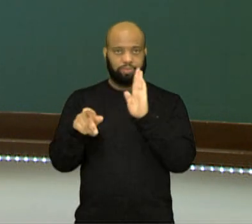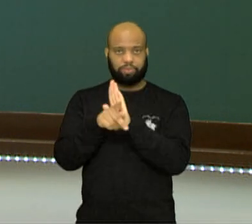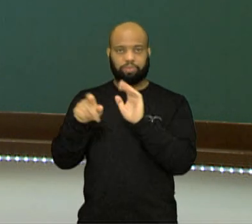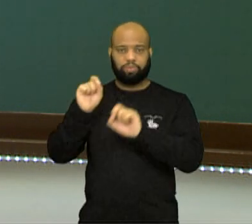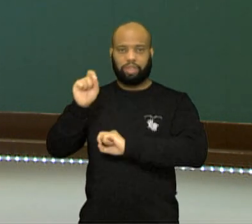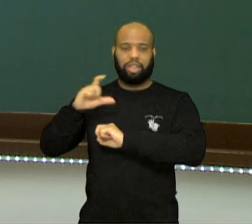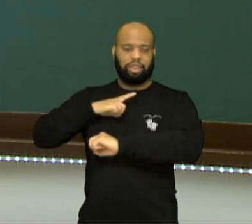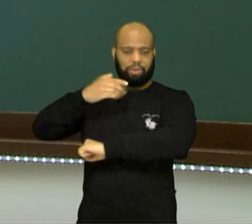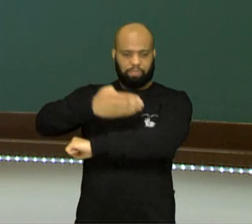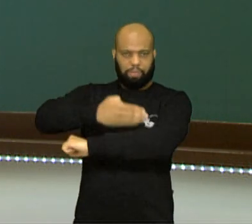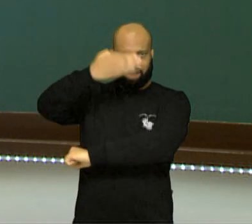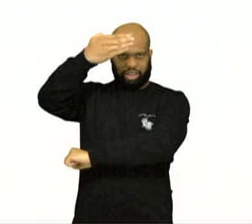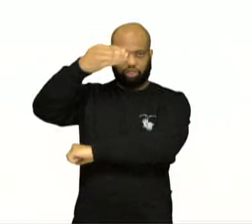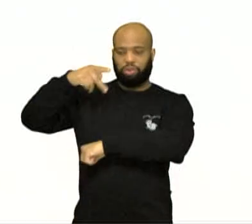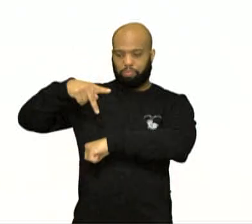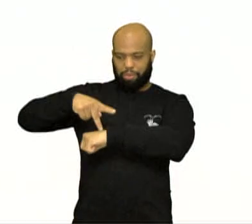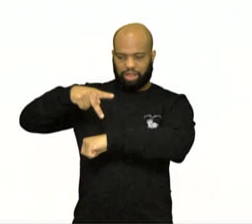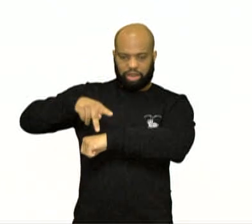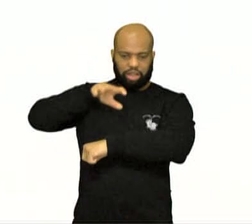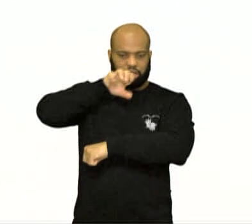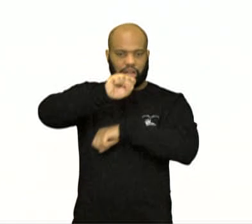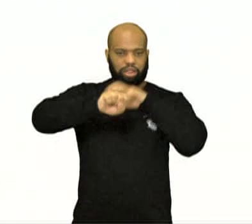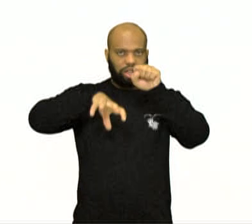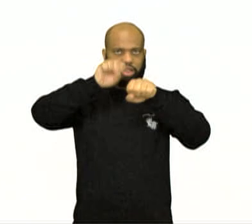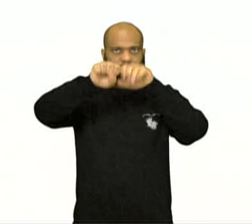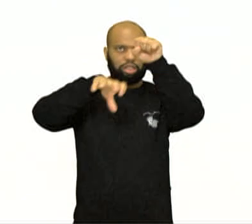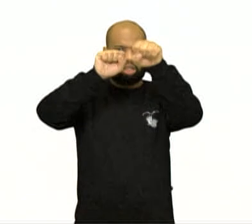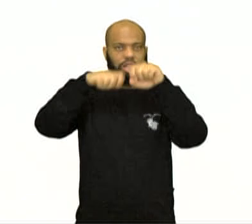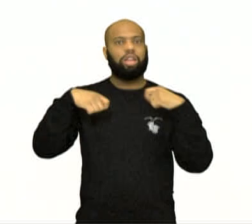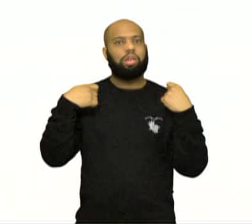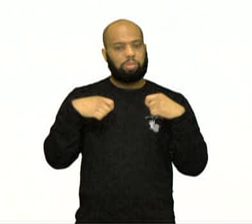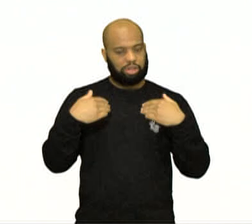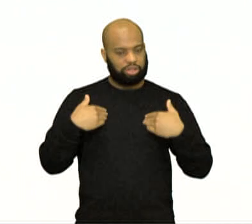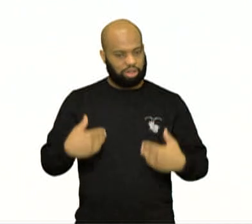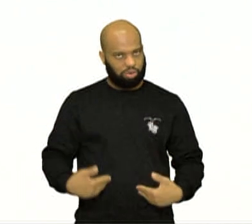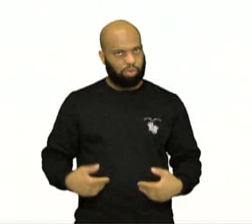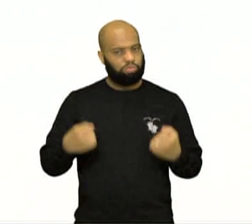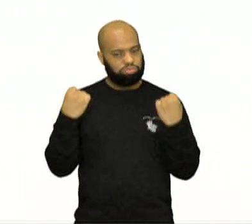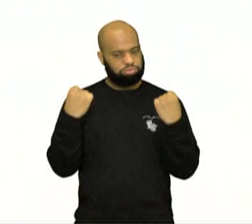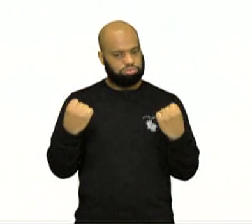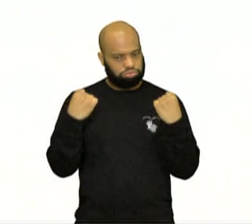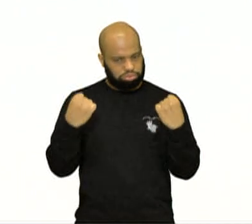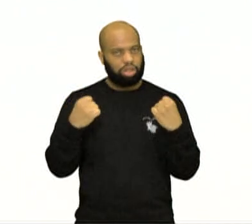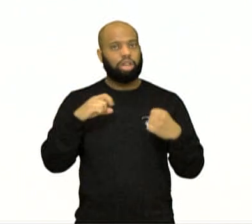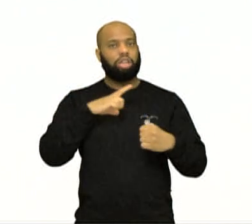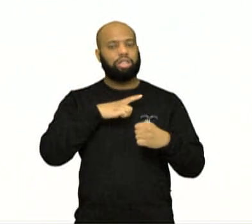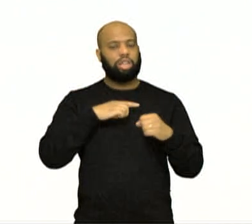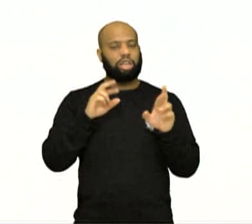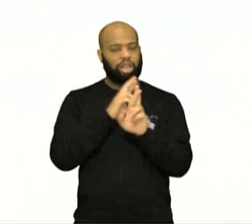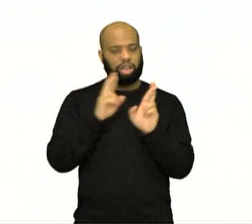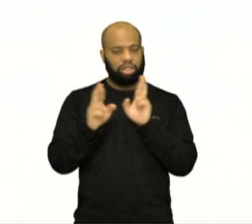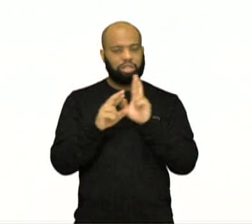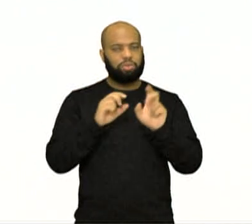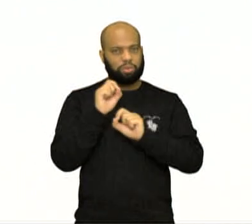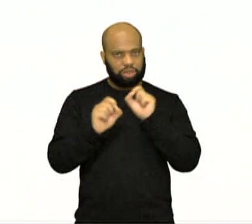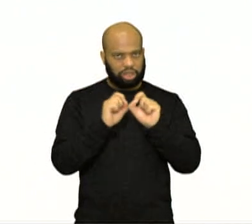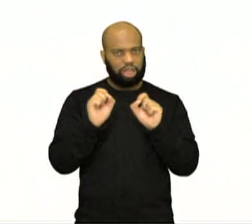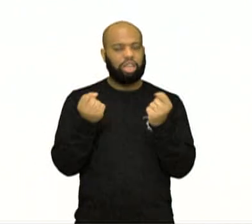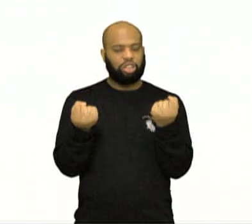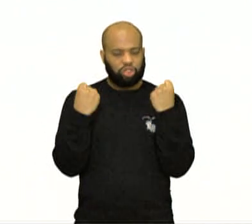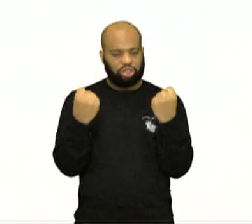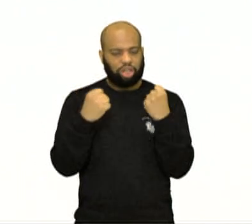rocha, com uma exigência física elevada que combina ginástica e agilidade com o